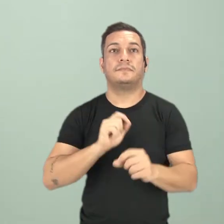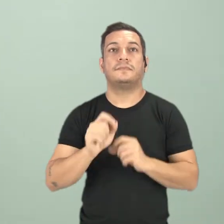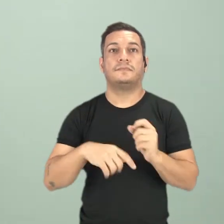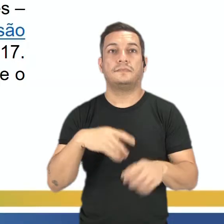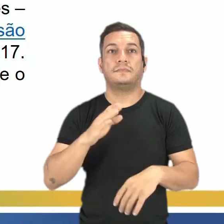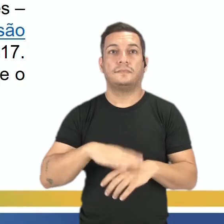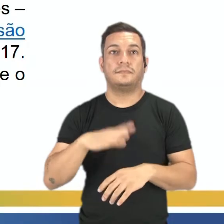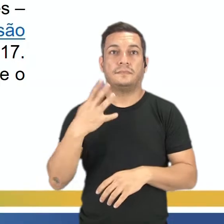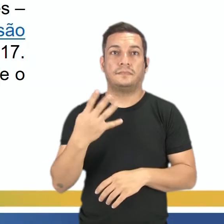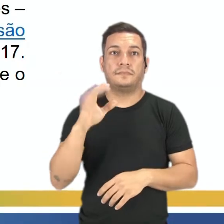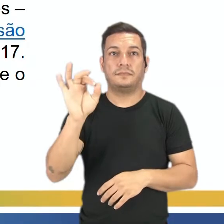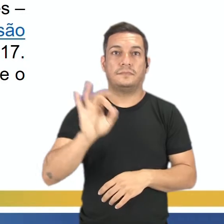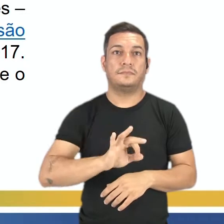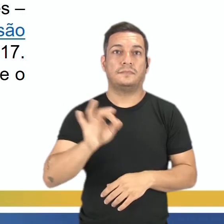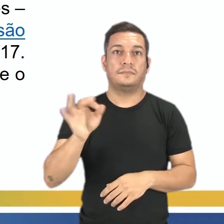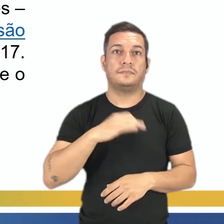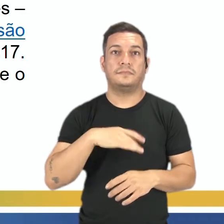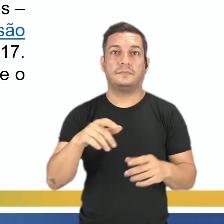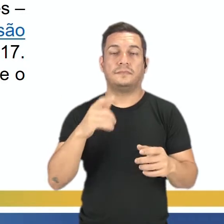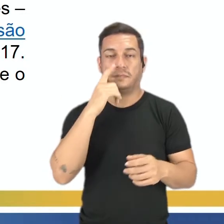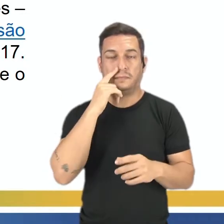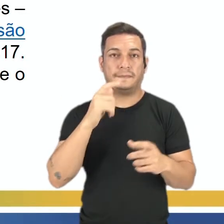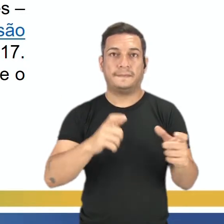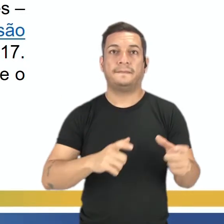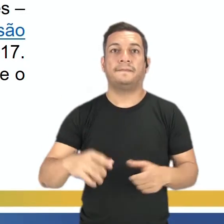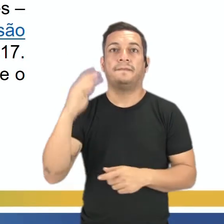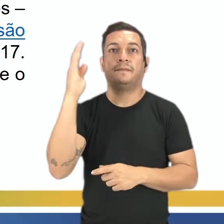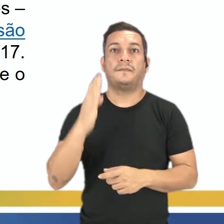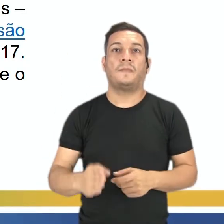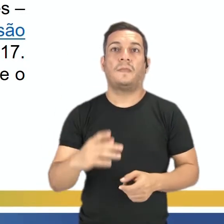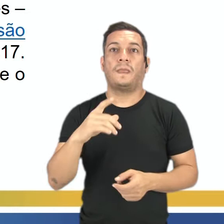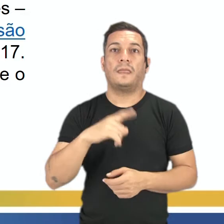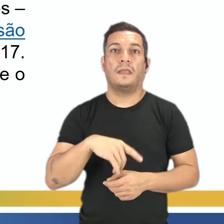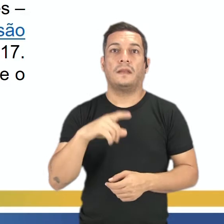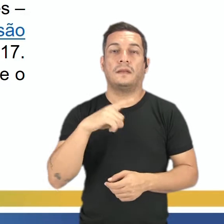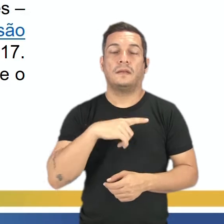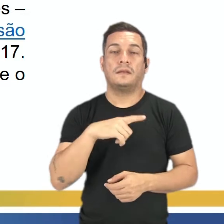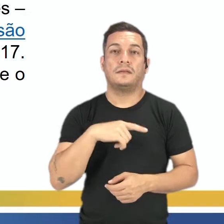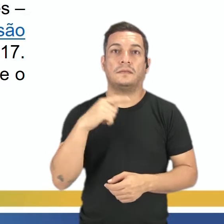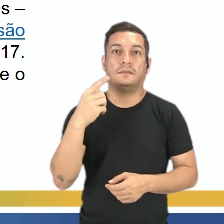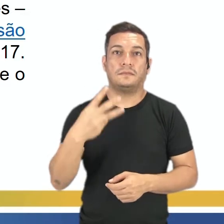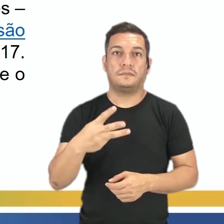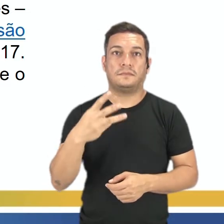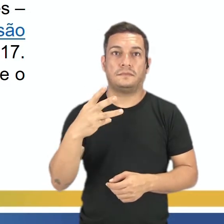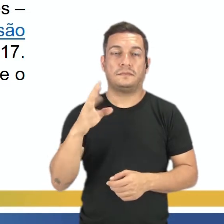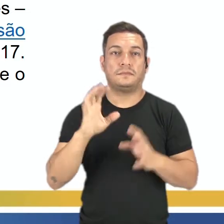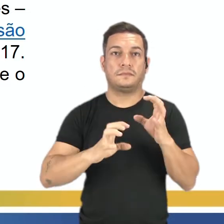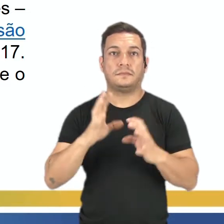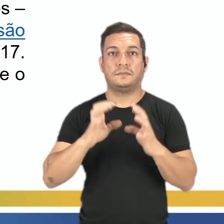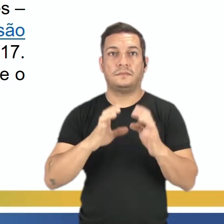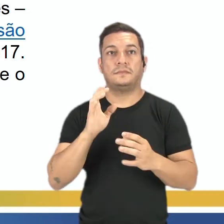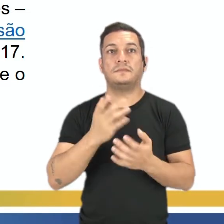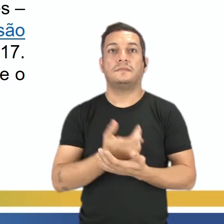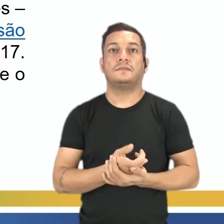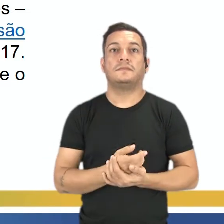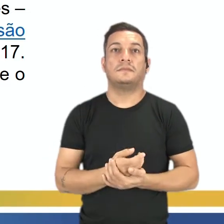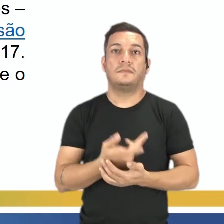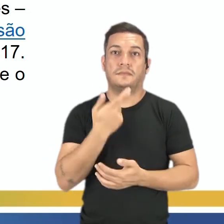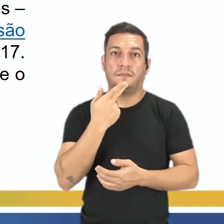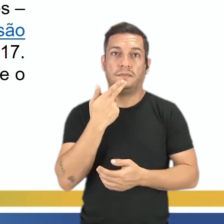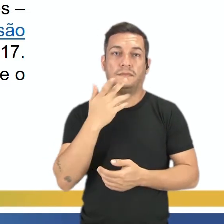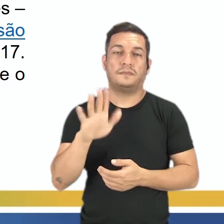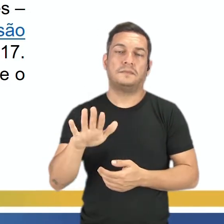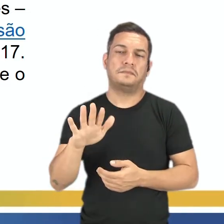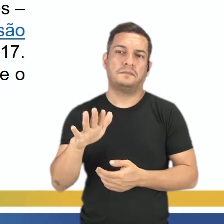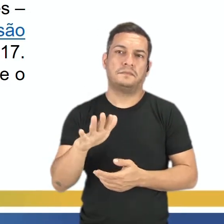mais de 4% do nosso território, cerca de 37 milhões de hectares, está em conflito diretamente. Estou falando aqui